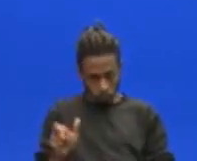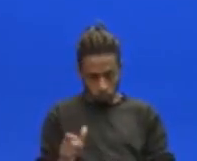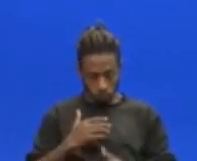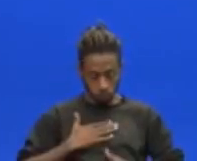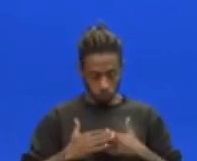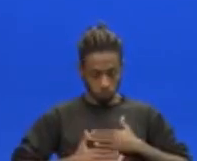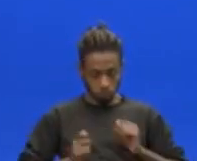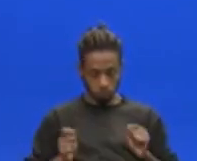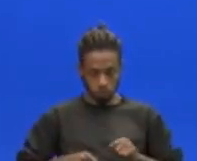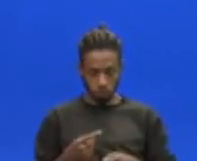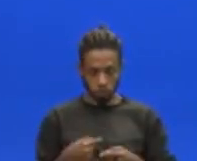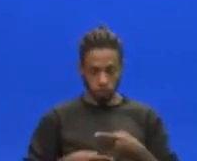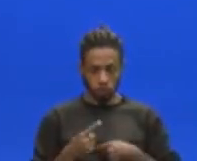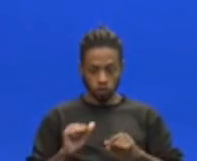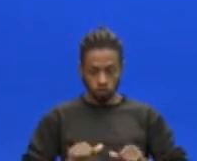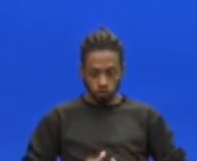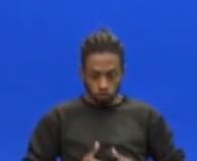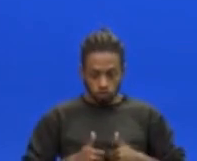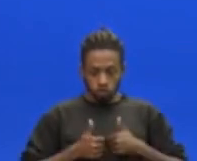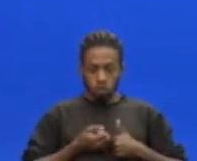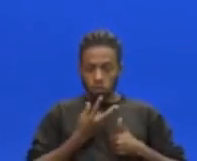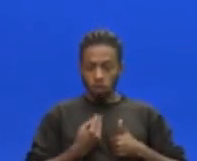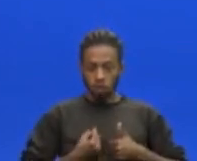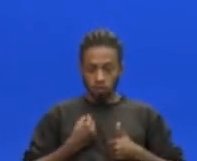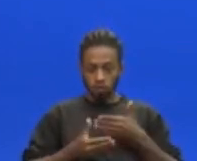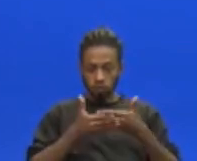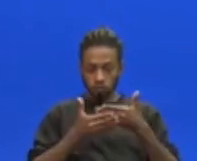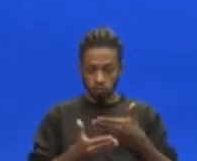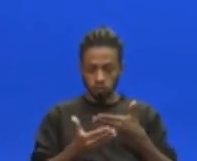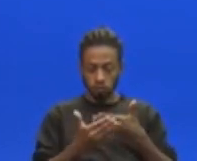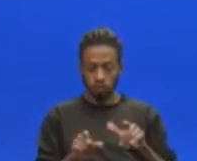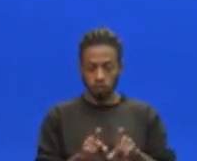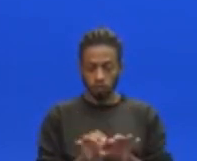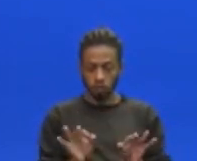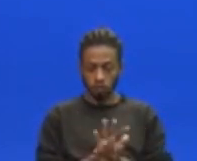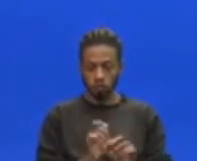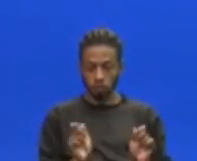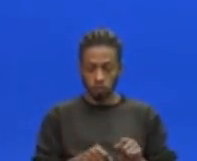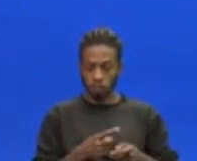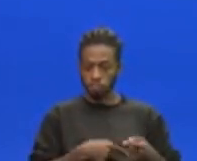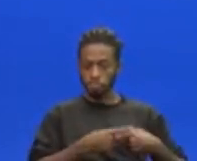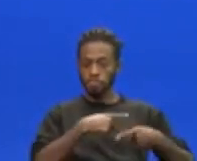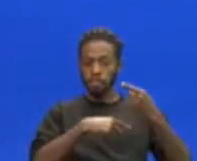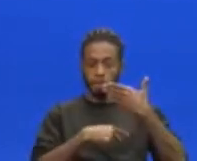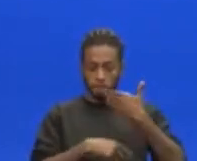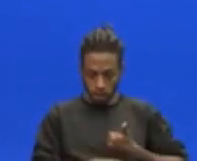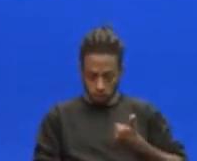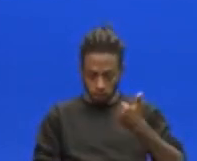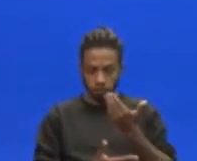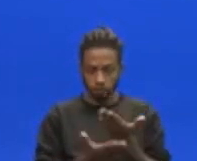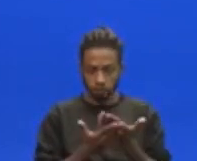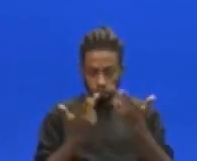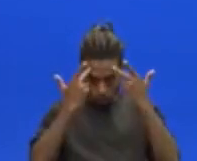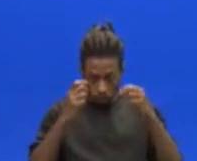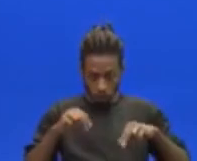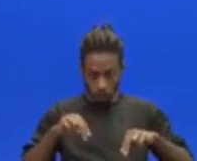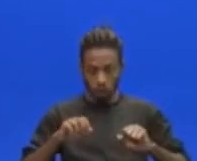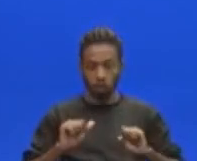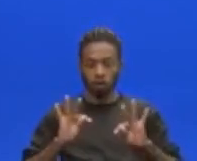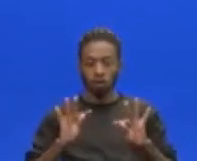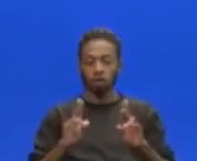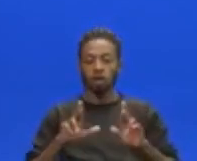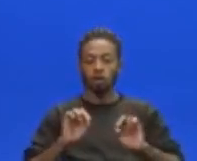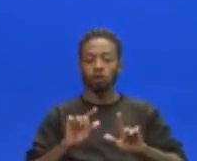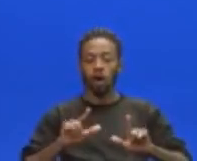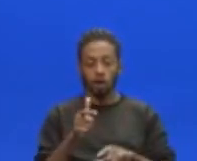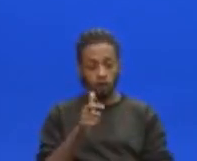para que o indivíduo, de fato, tenha uma franca e excelente recuperação. Isso a gente chama de história natural da doença. É acompanhar a